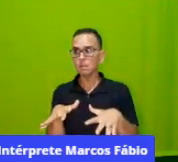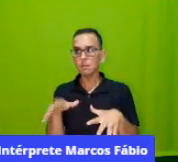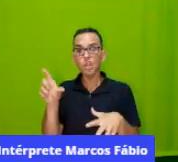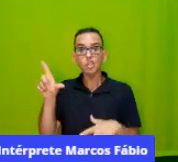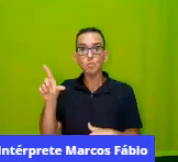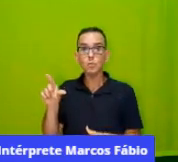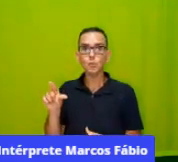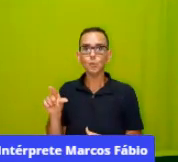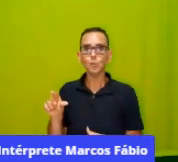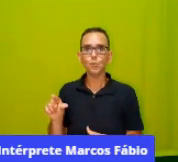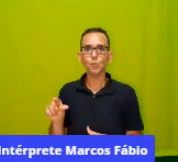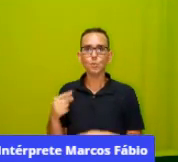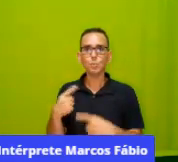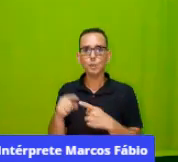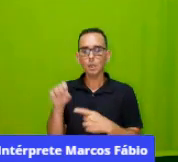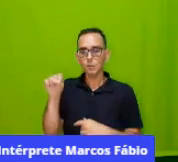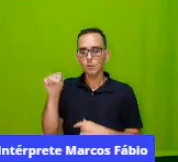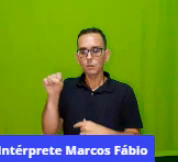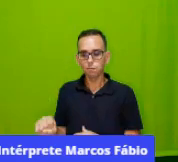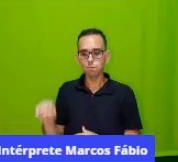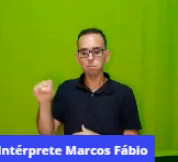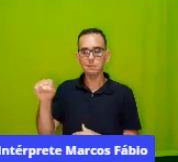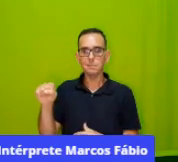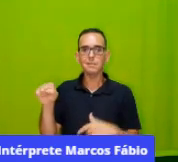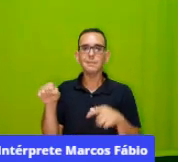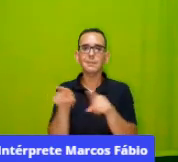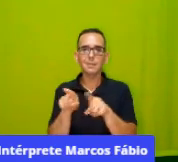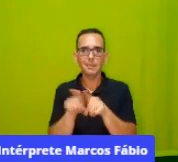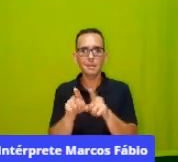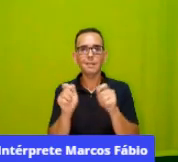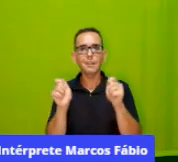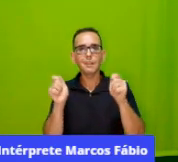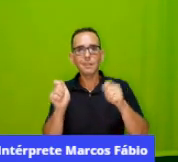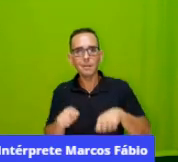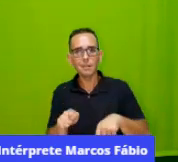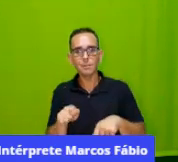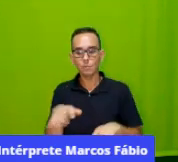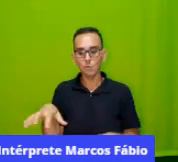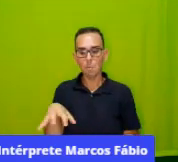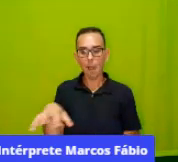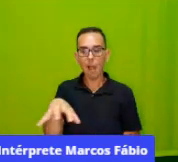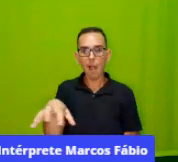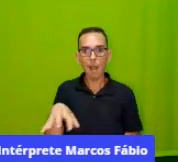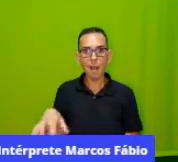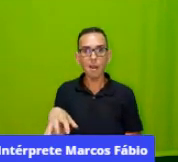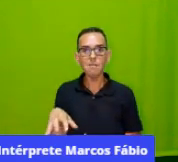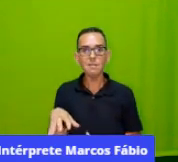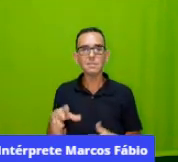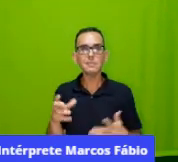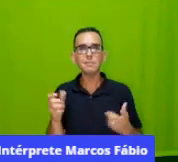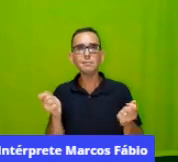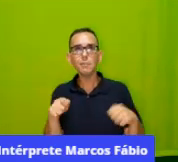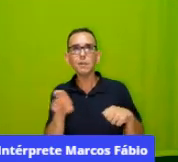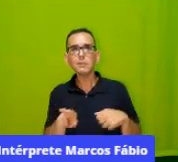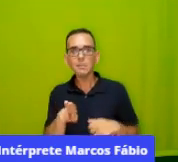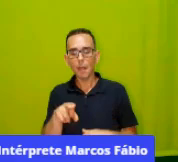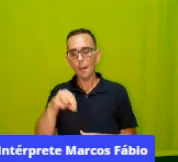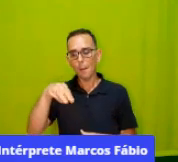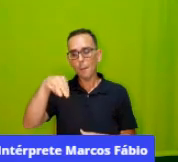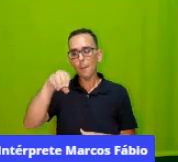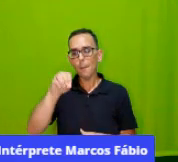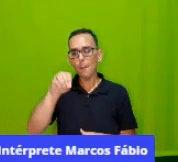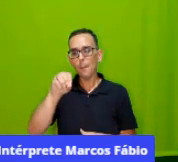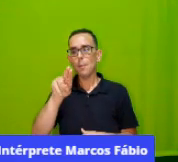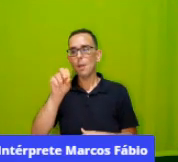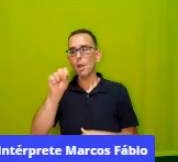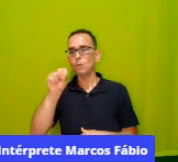movimento involuntário ou o espasmo, ele já diminui porque ele faz esse contrapeso. Também pode ser utilizado no mouse.